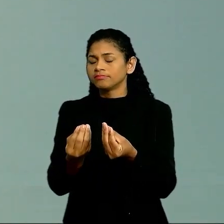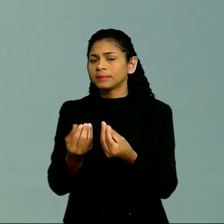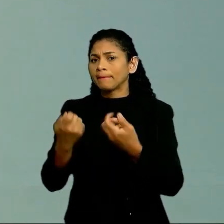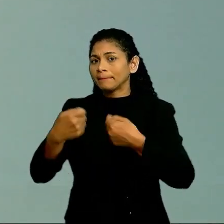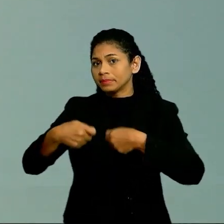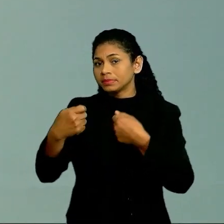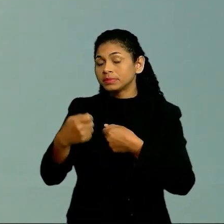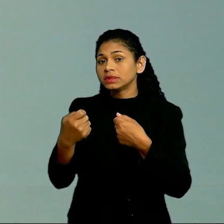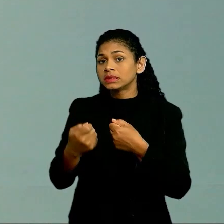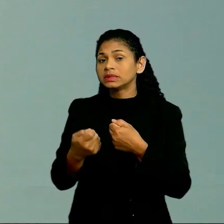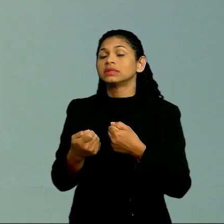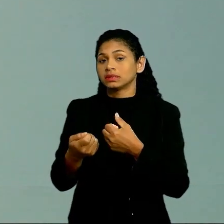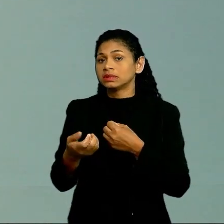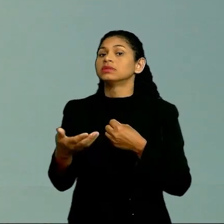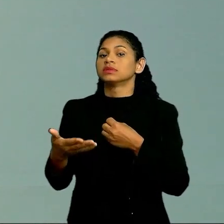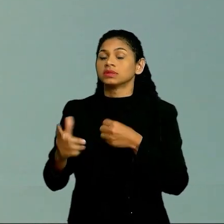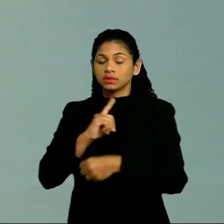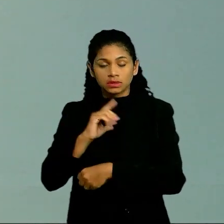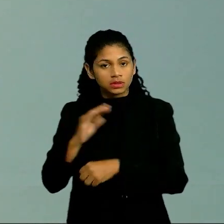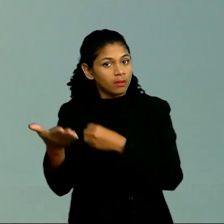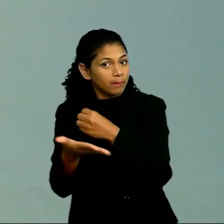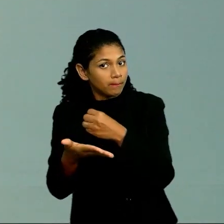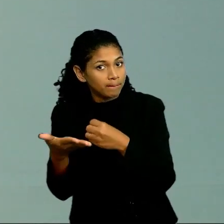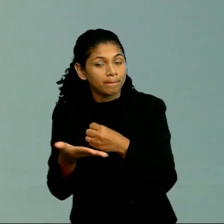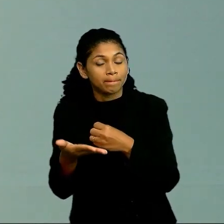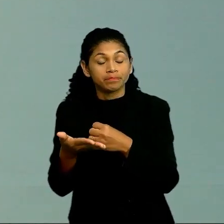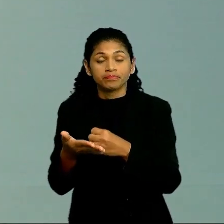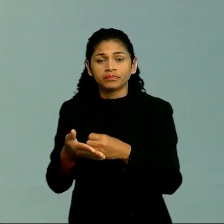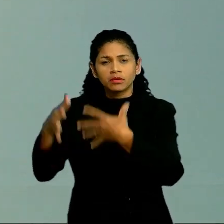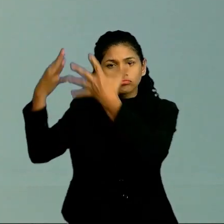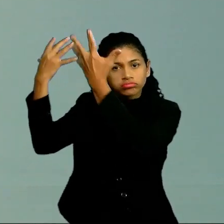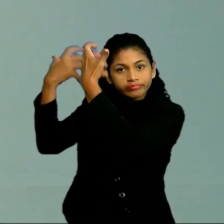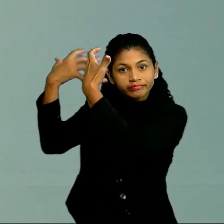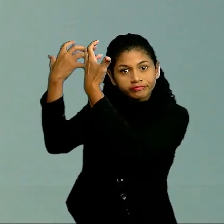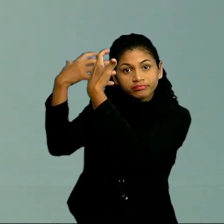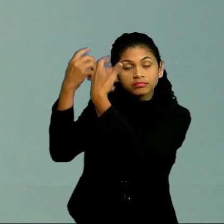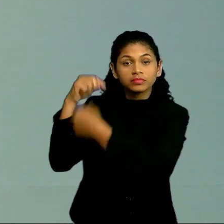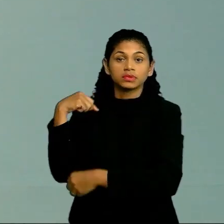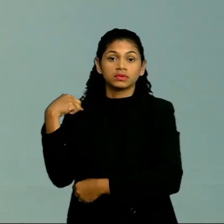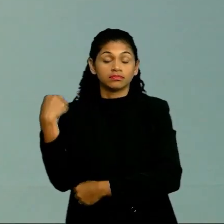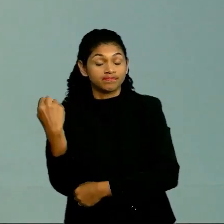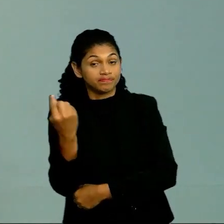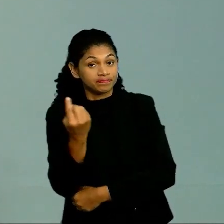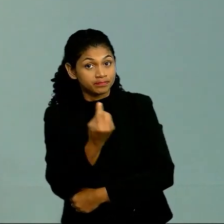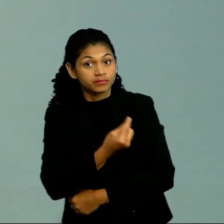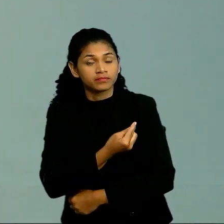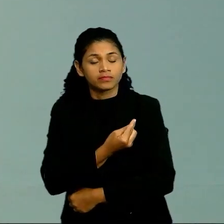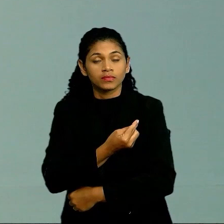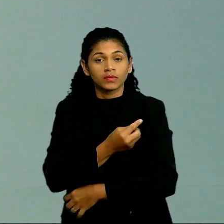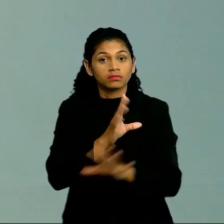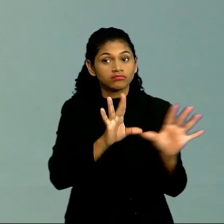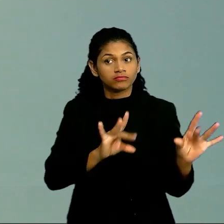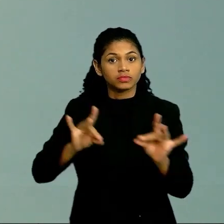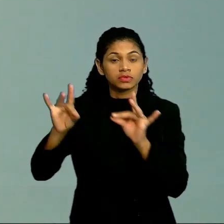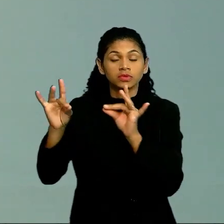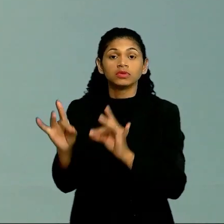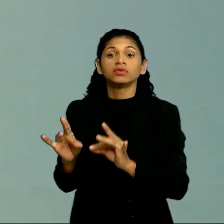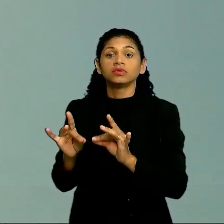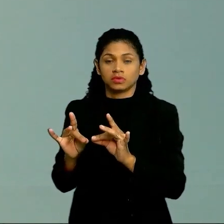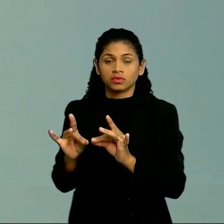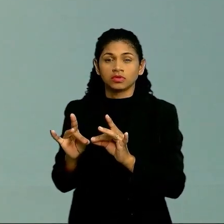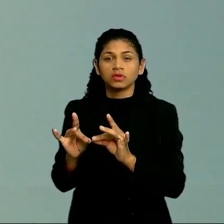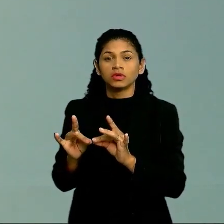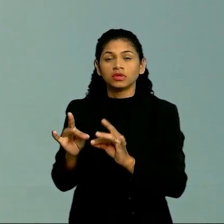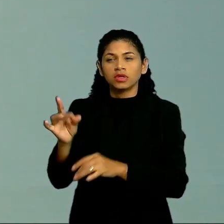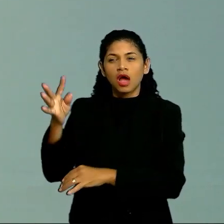em consideração? E para essa reflexão, a gente tem que chamar o filósofo alemão Friedrich